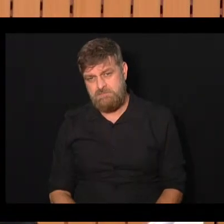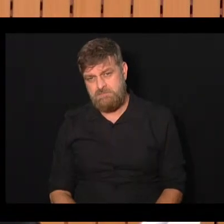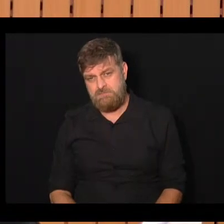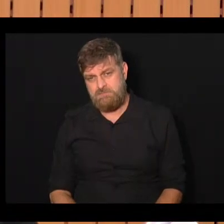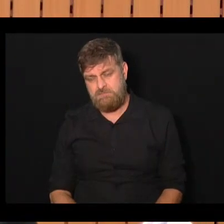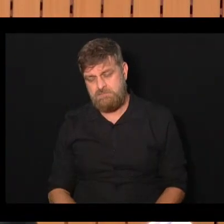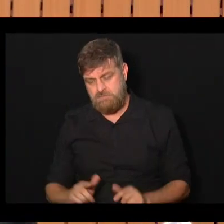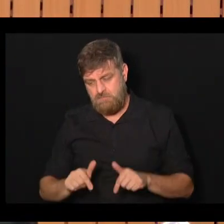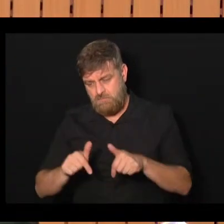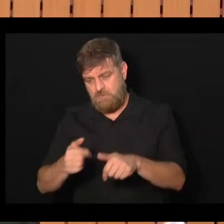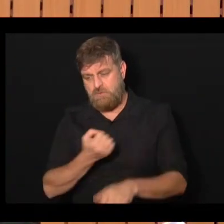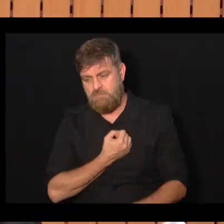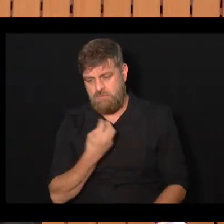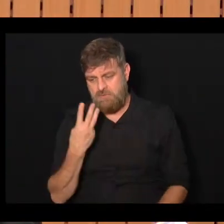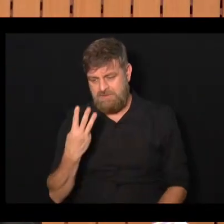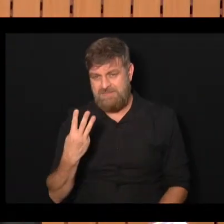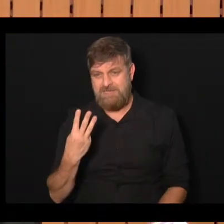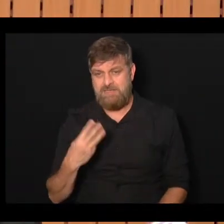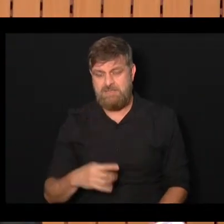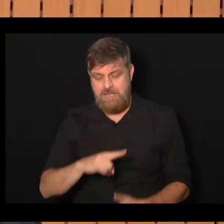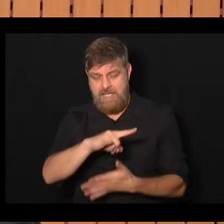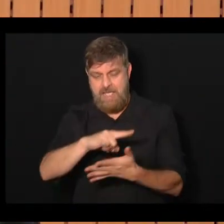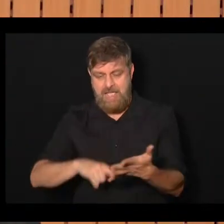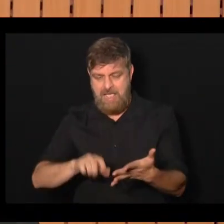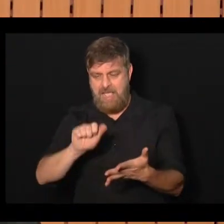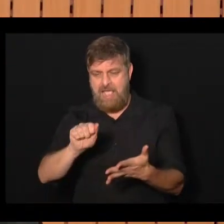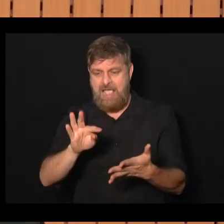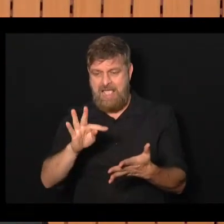dando continuidade, item 3, discussão e votação da ata